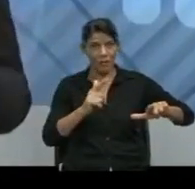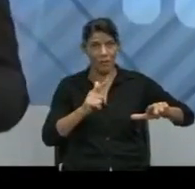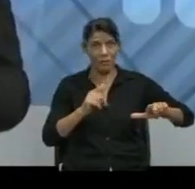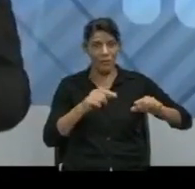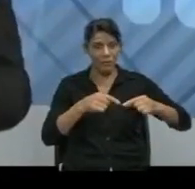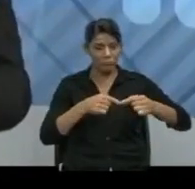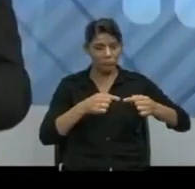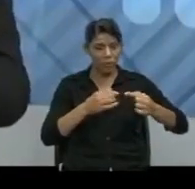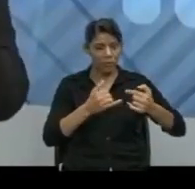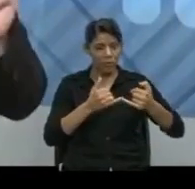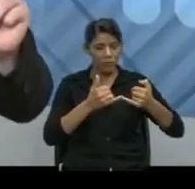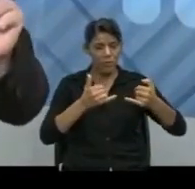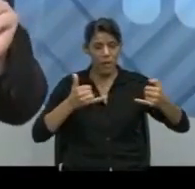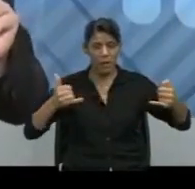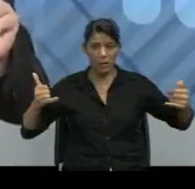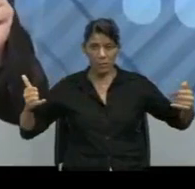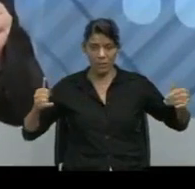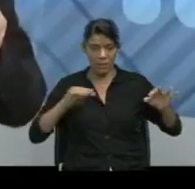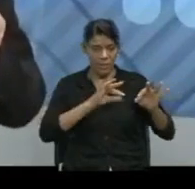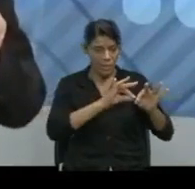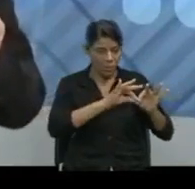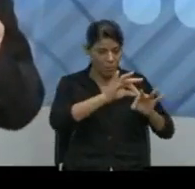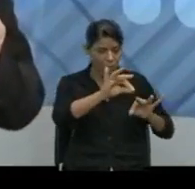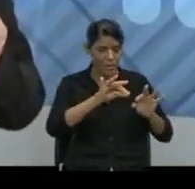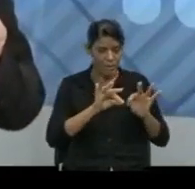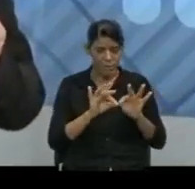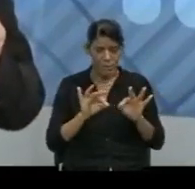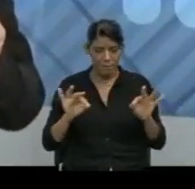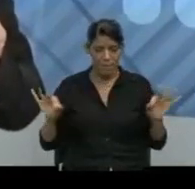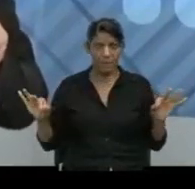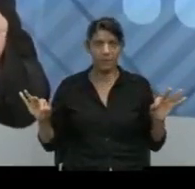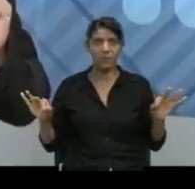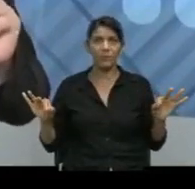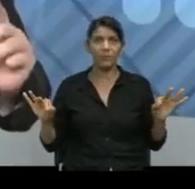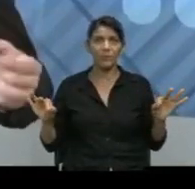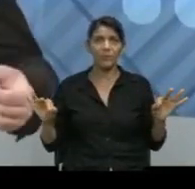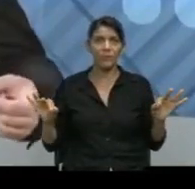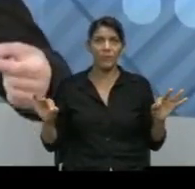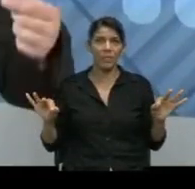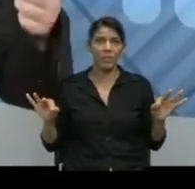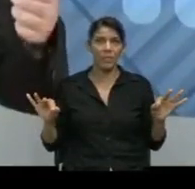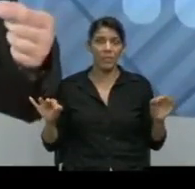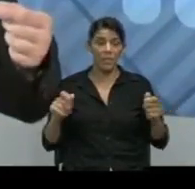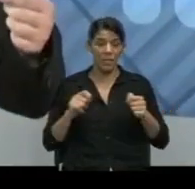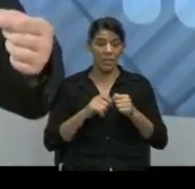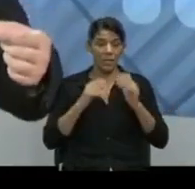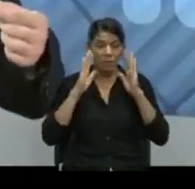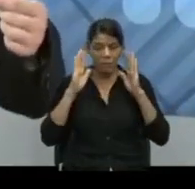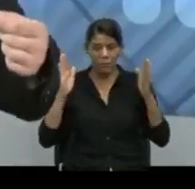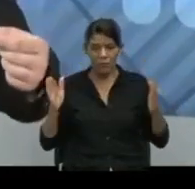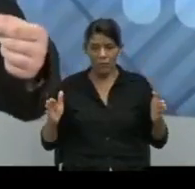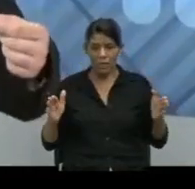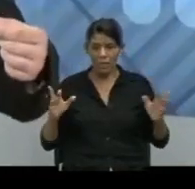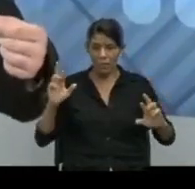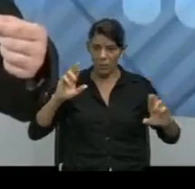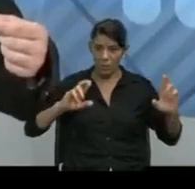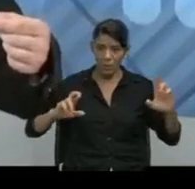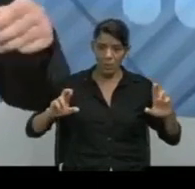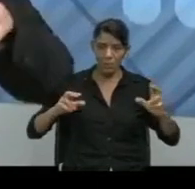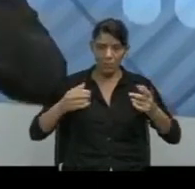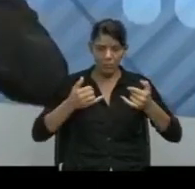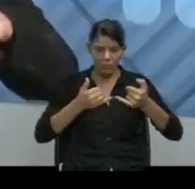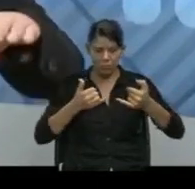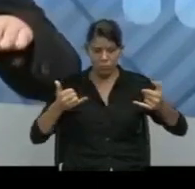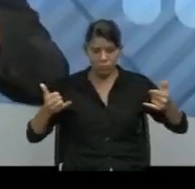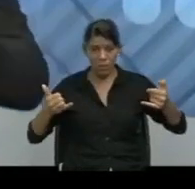linha, meço, opa, importante, hein, que você vai usar na aula de hoje. Faço a verificação do nível, com a mangueira de